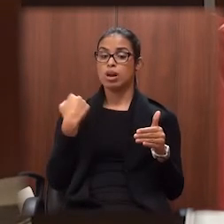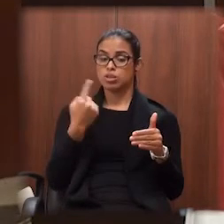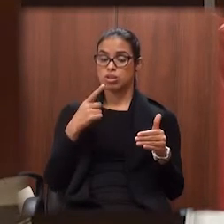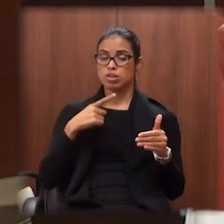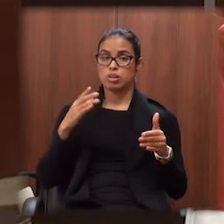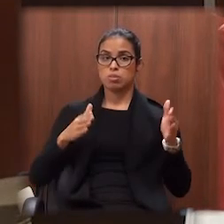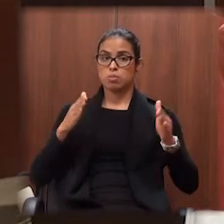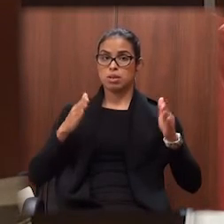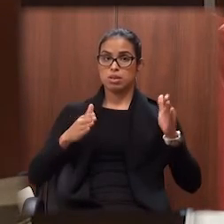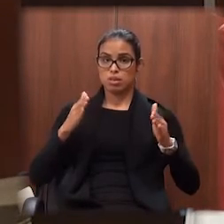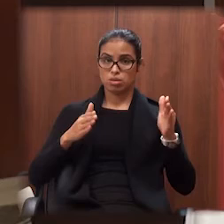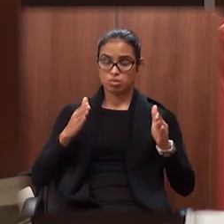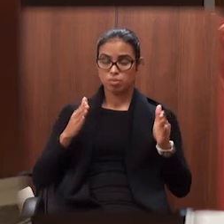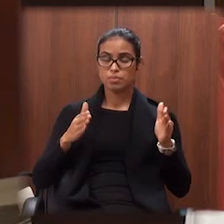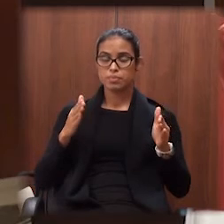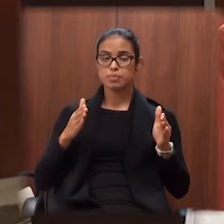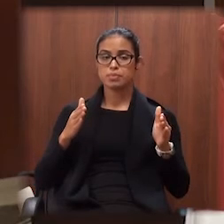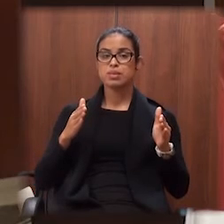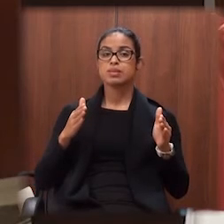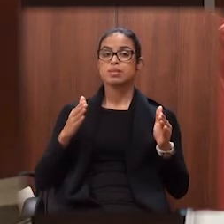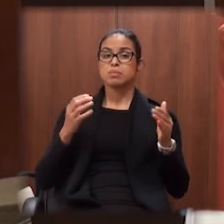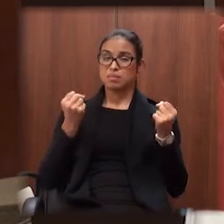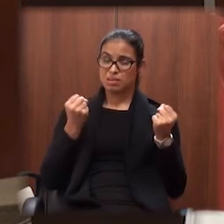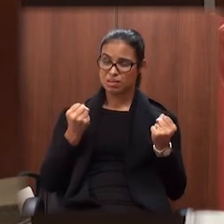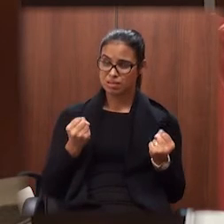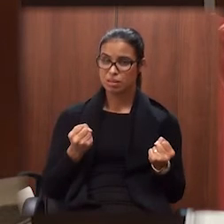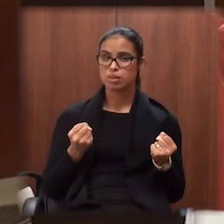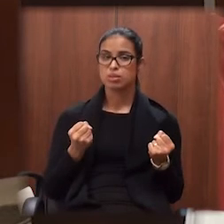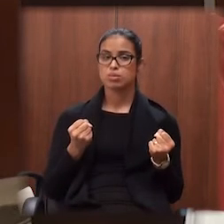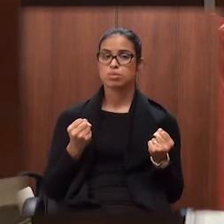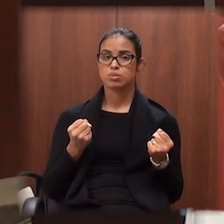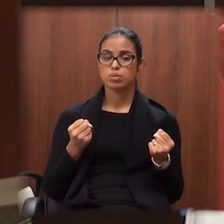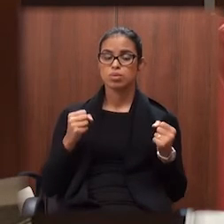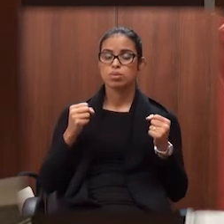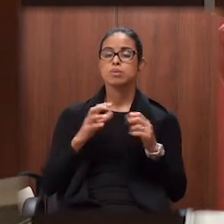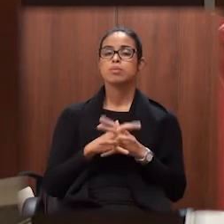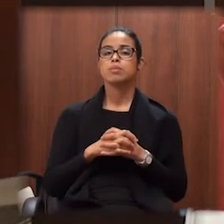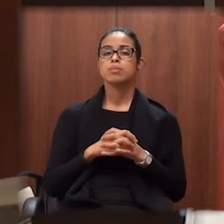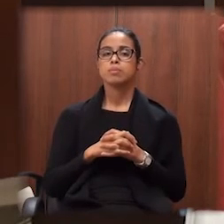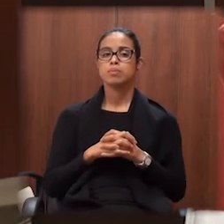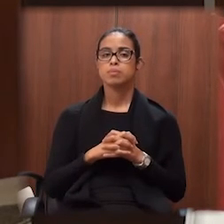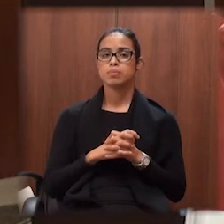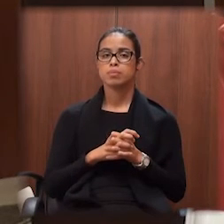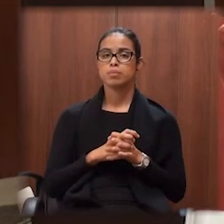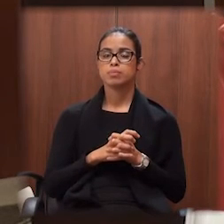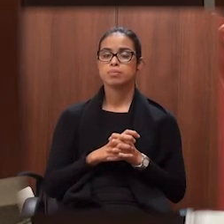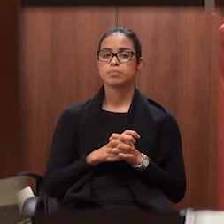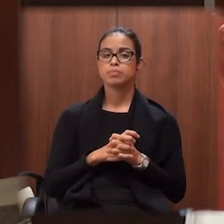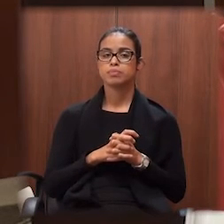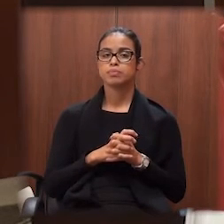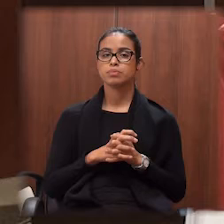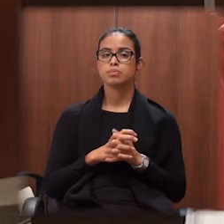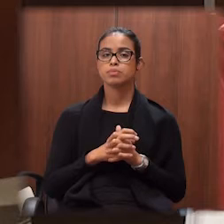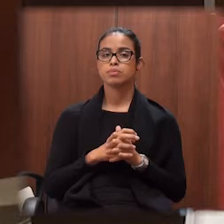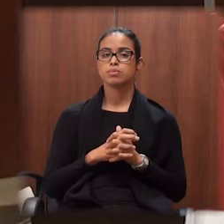um período extremamente tenso no Brasil e